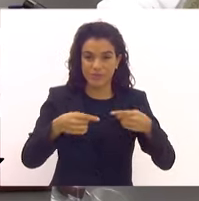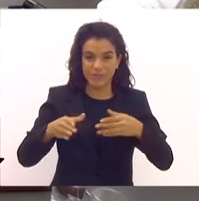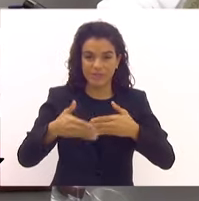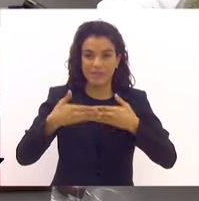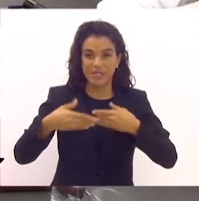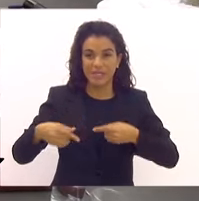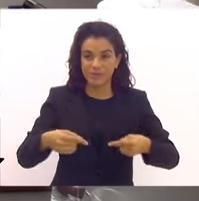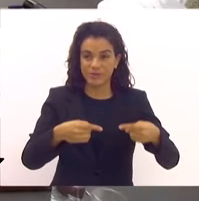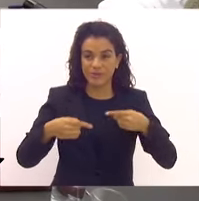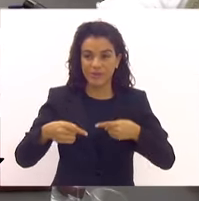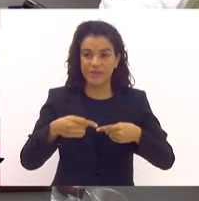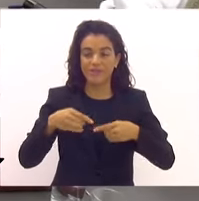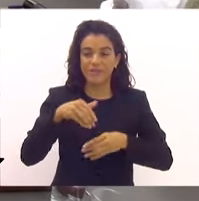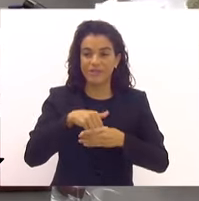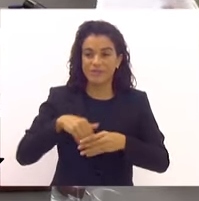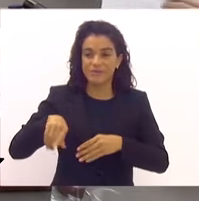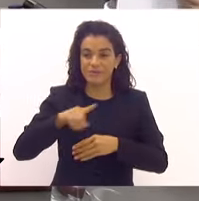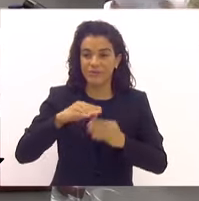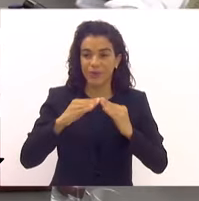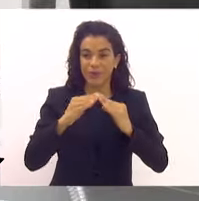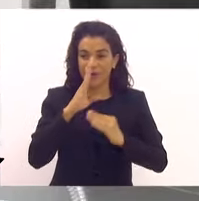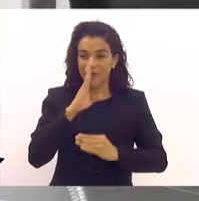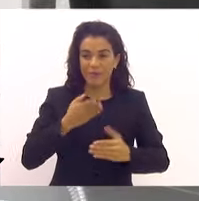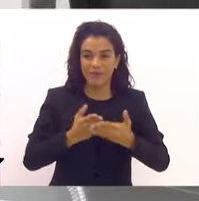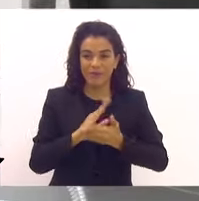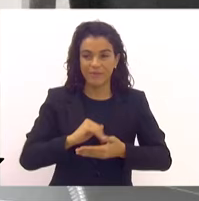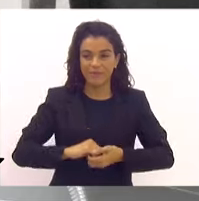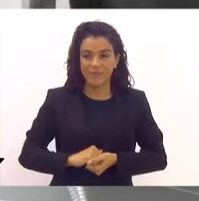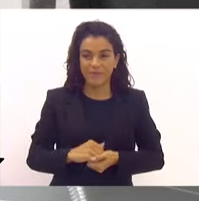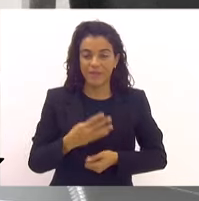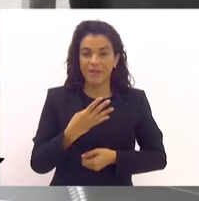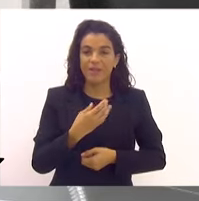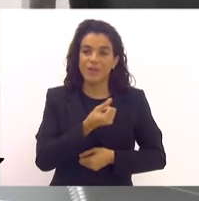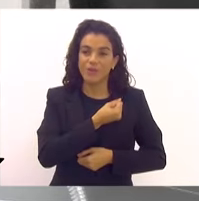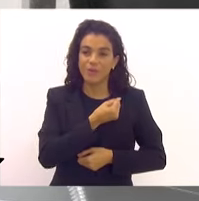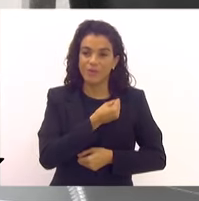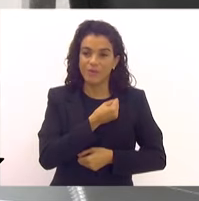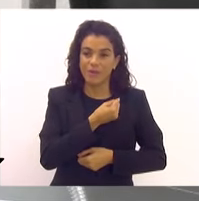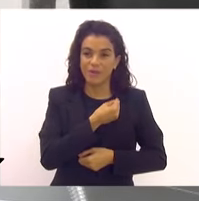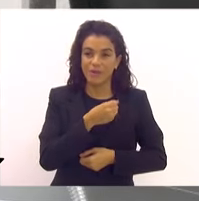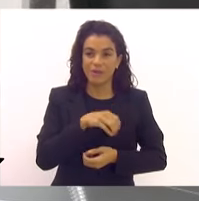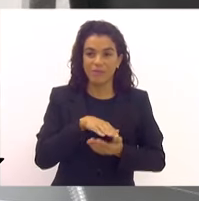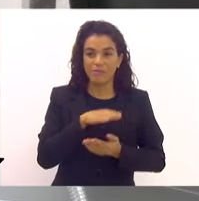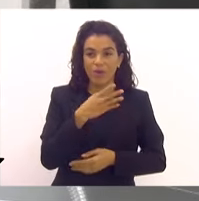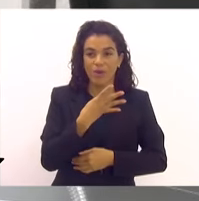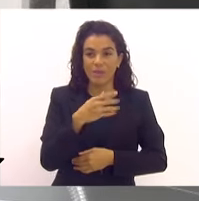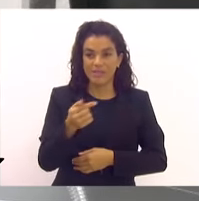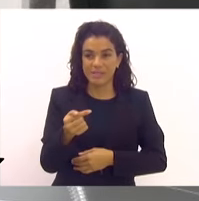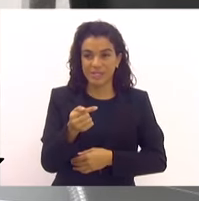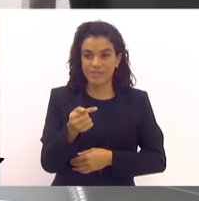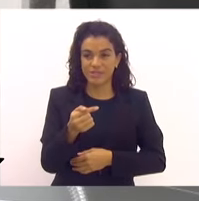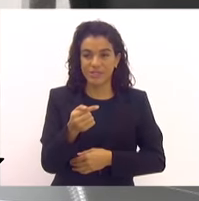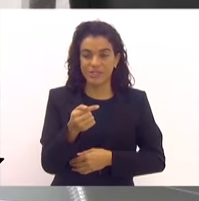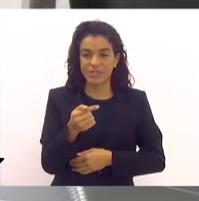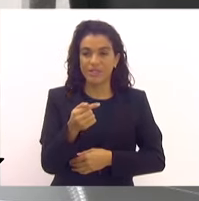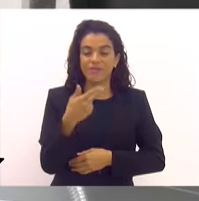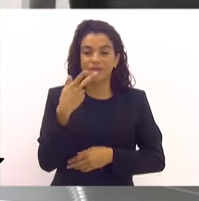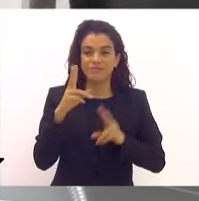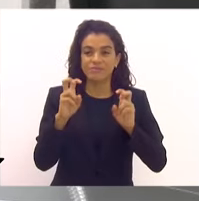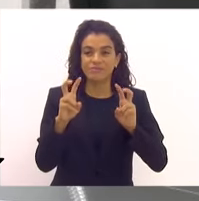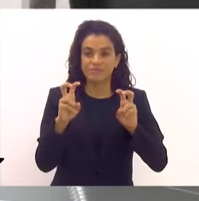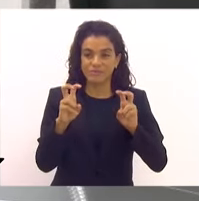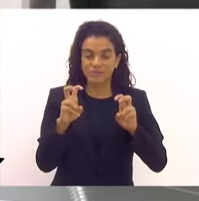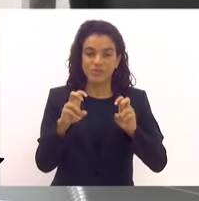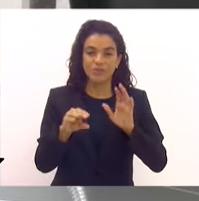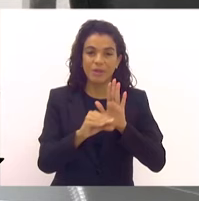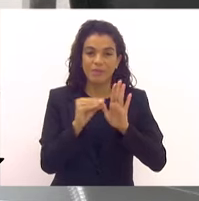discutir, encerrada a discussão. Em votação, senhores que aprovam, permaneçam como estão. Aprovado. Chamo os trabalhos à ordem para cantar o 47 da pauta. Trata-se das emendas de